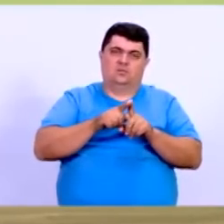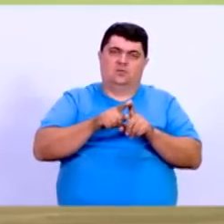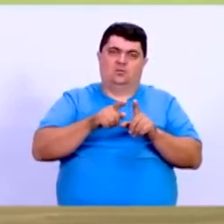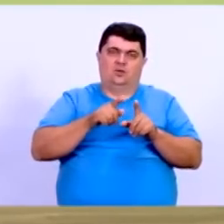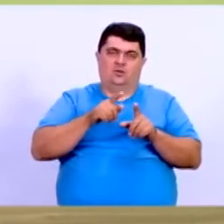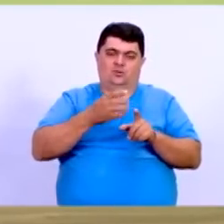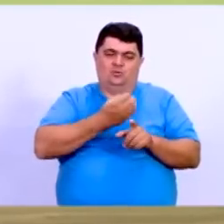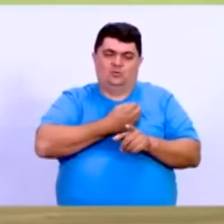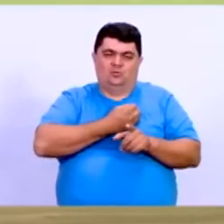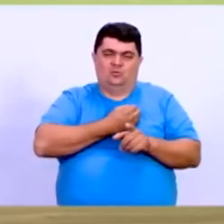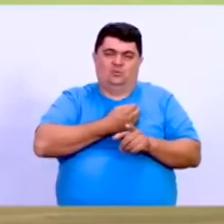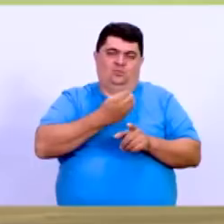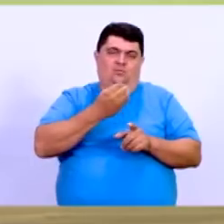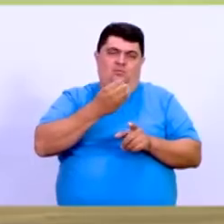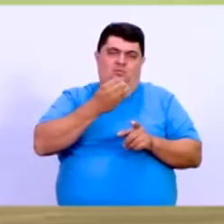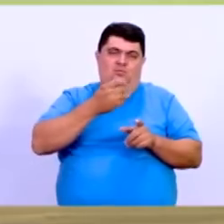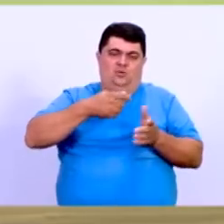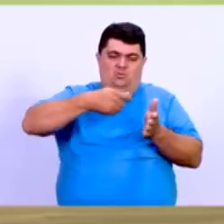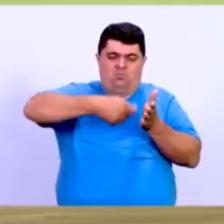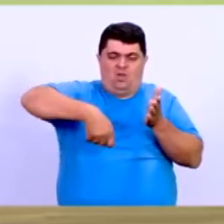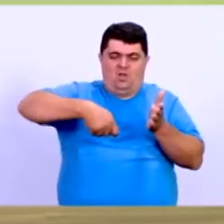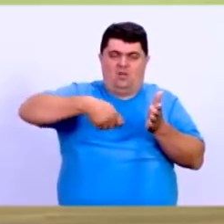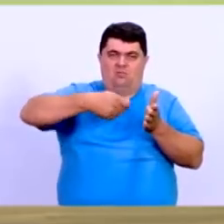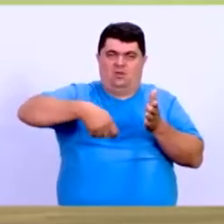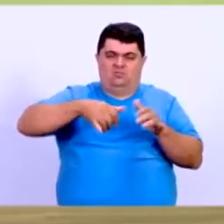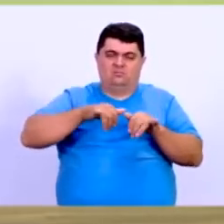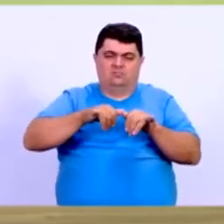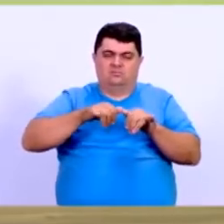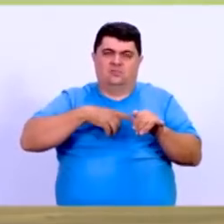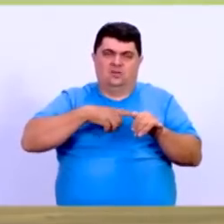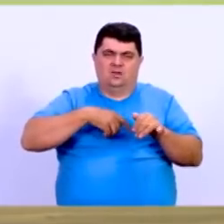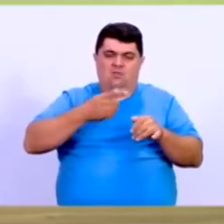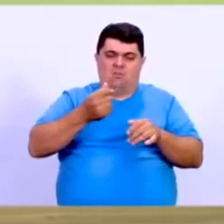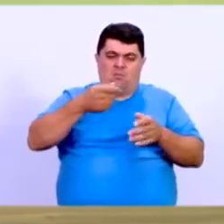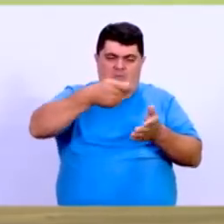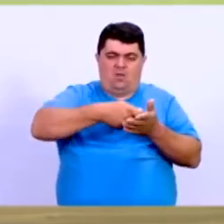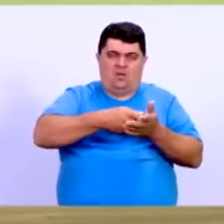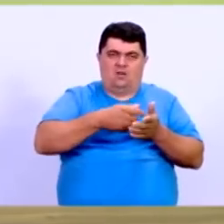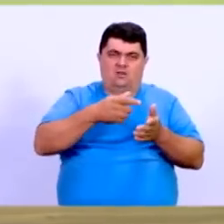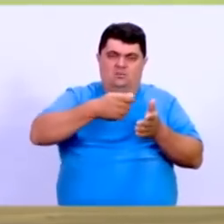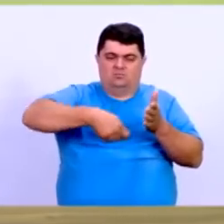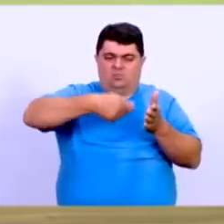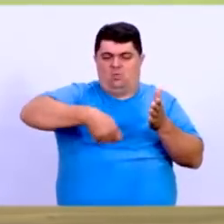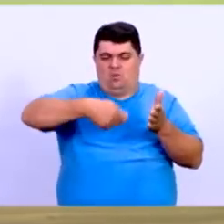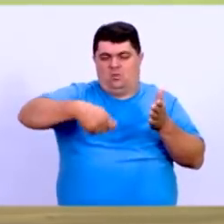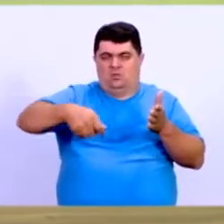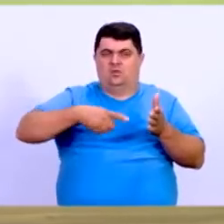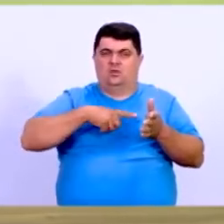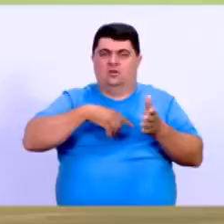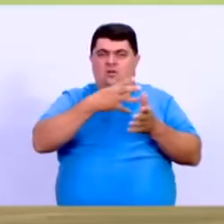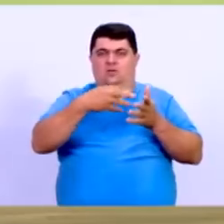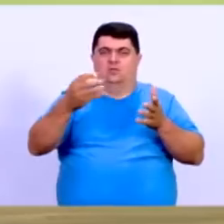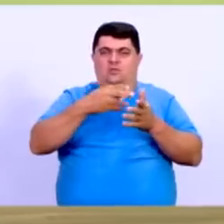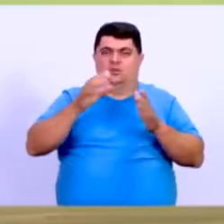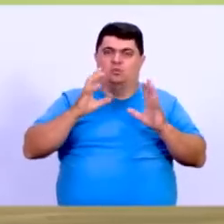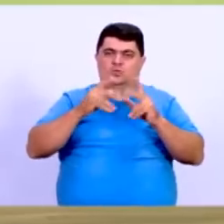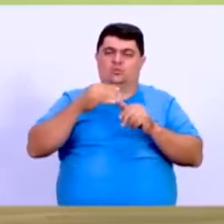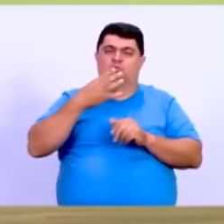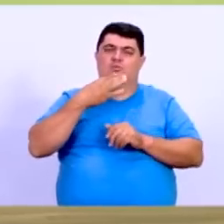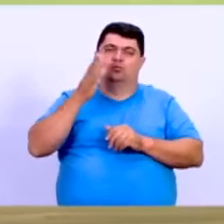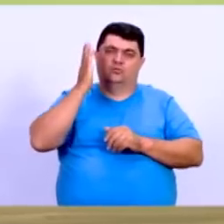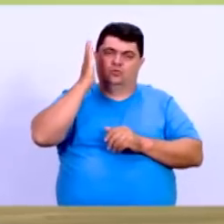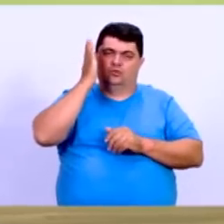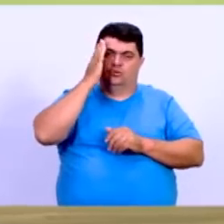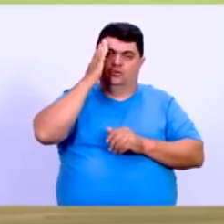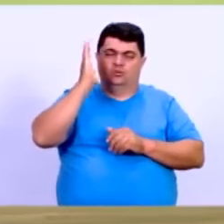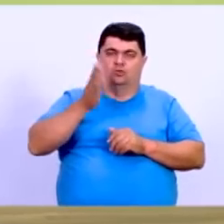lido e está jogando, consultando uma base de dados, com certeza é um servidor que está ali dentro, trazendo aquela informação e compartilhando com todos os caixas, né? Então,